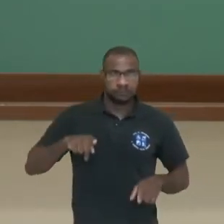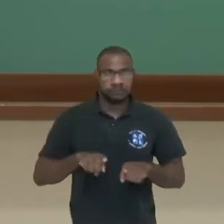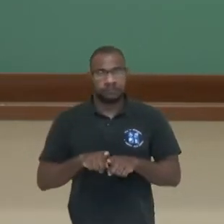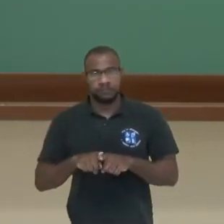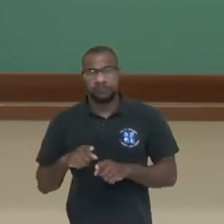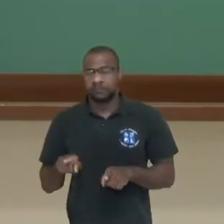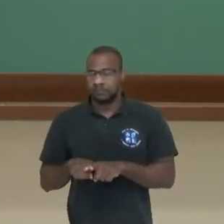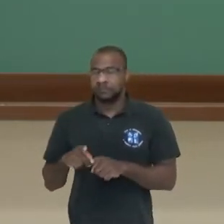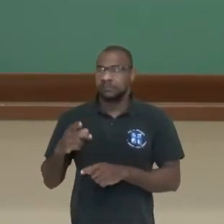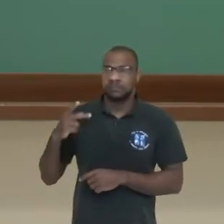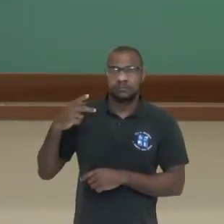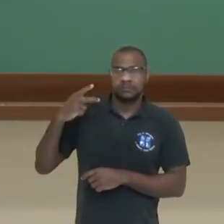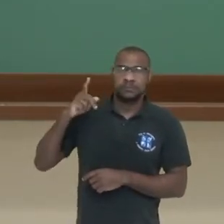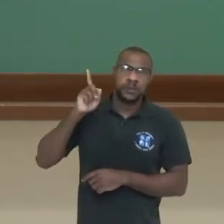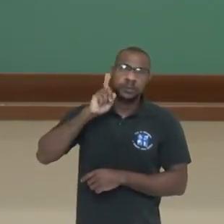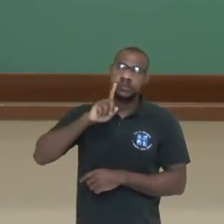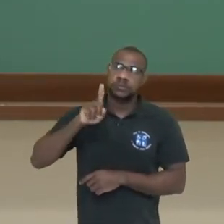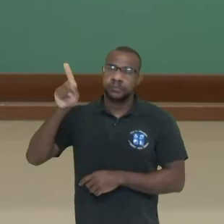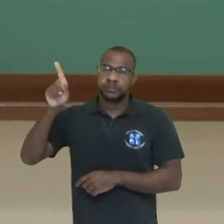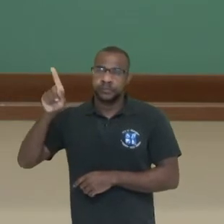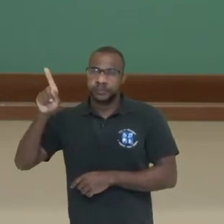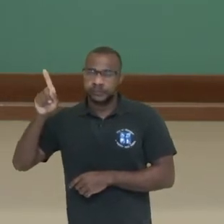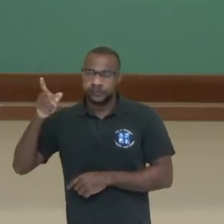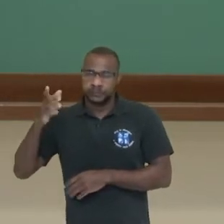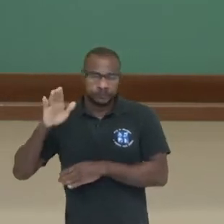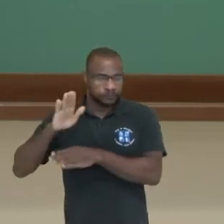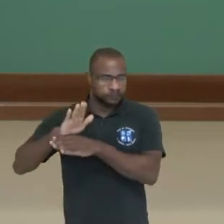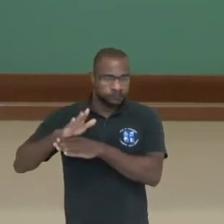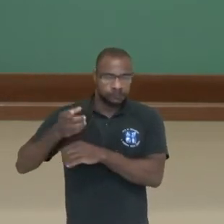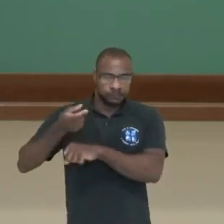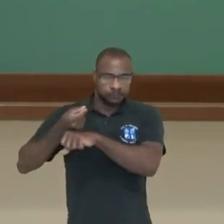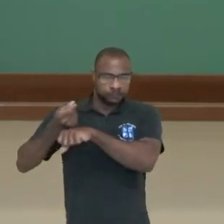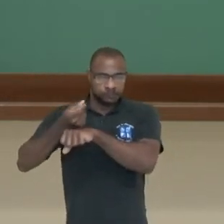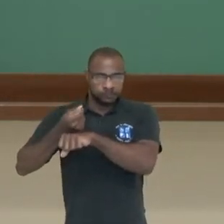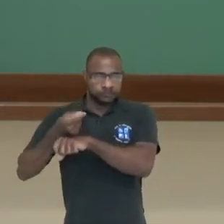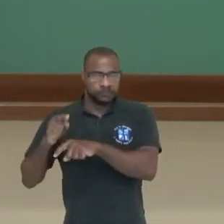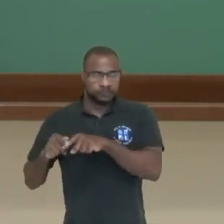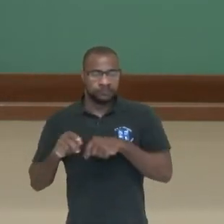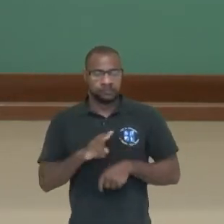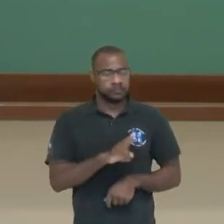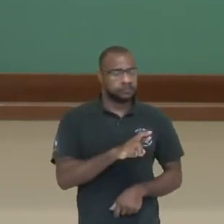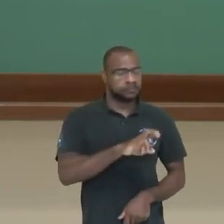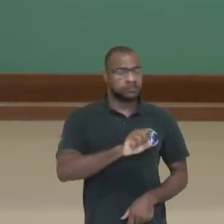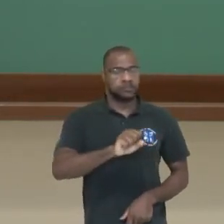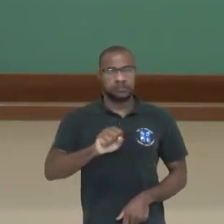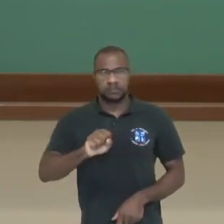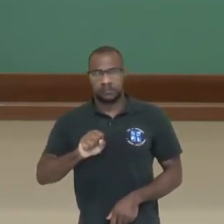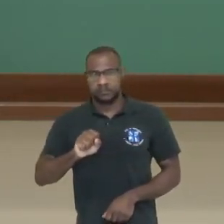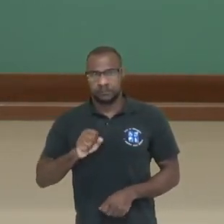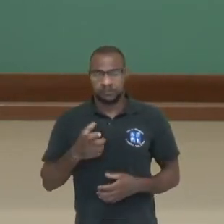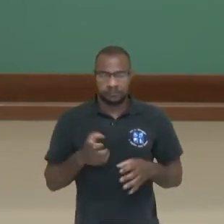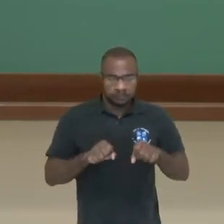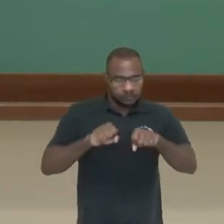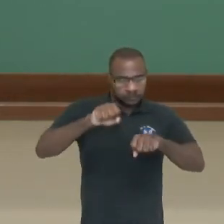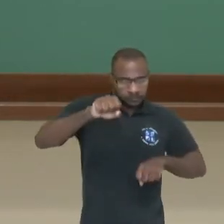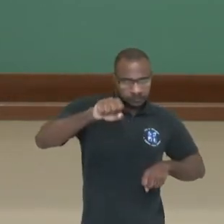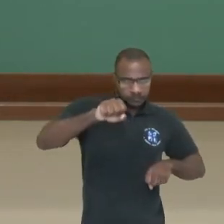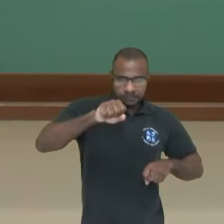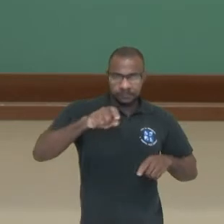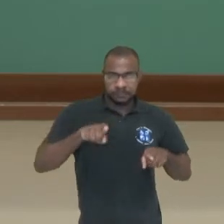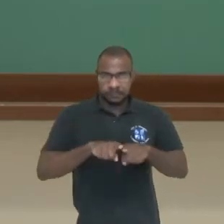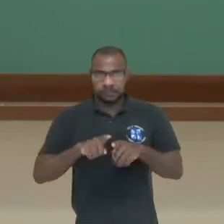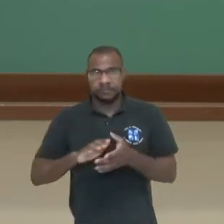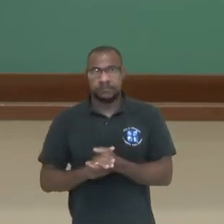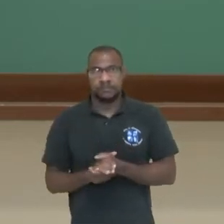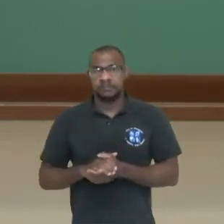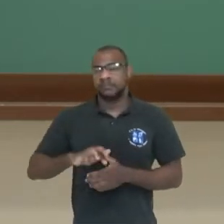os Estados Unidos defendendo o capitalismo e a União Soviética defendendo o regime socialista. Então, vários países da